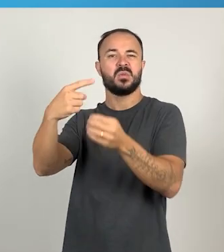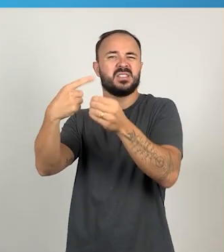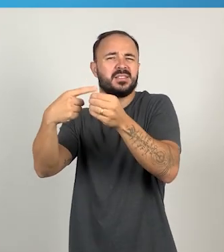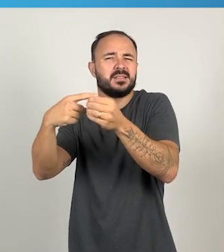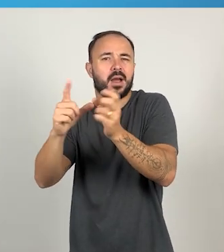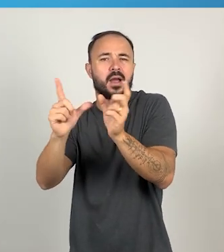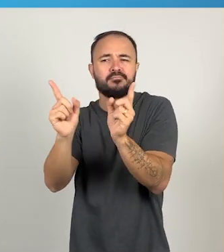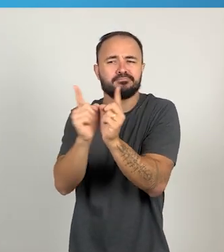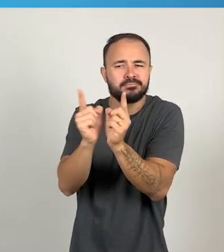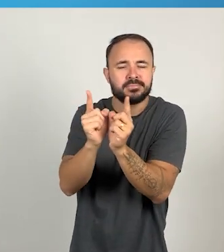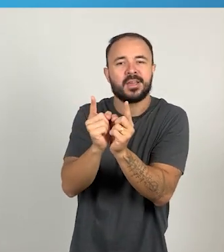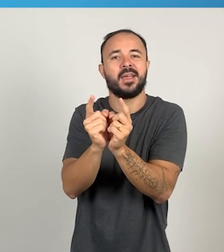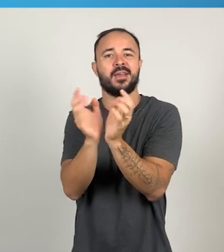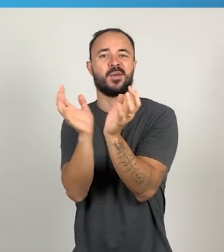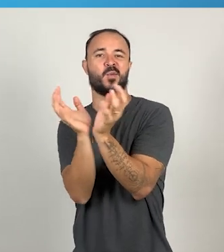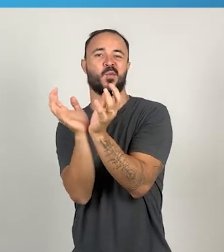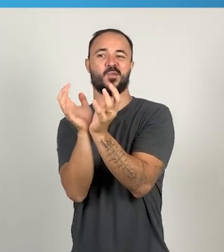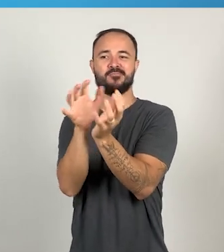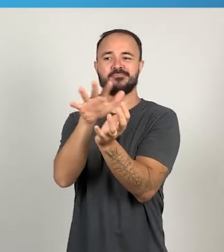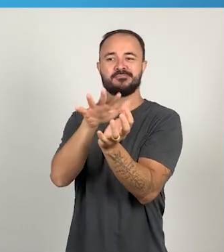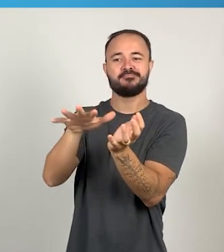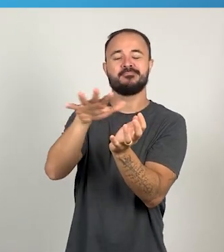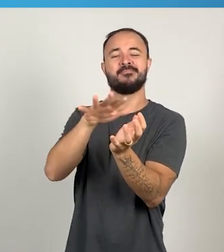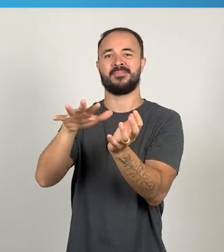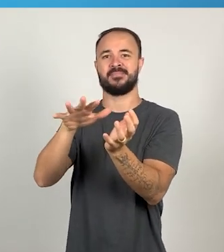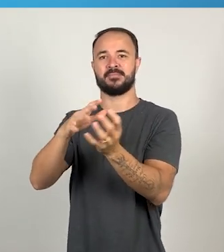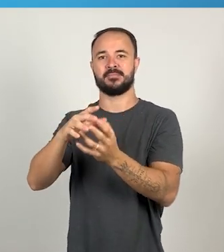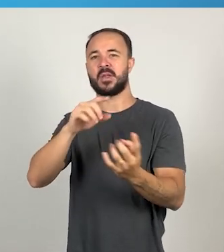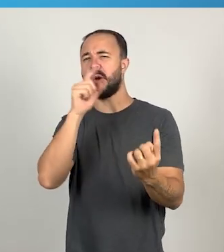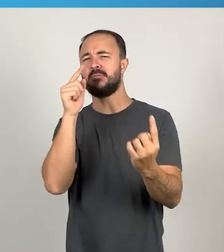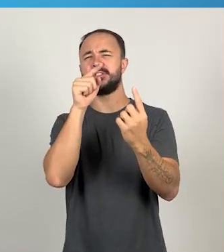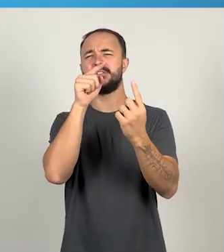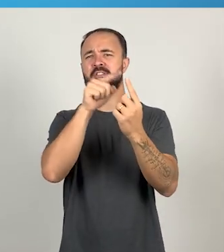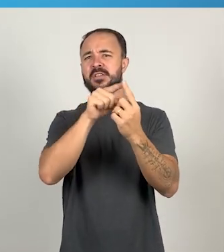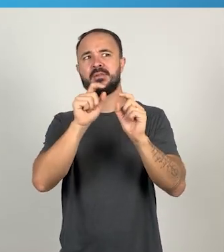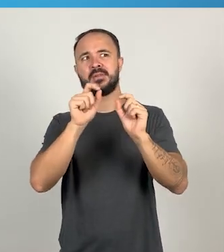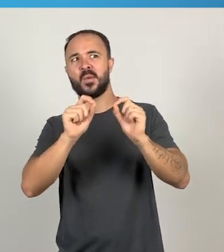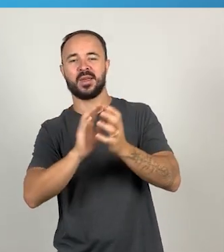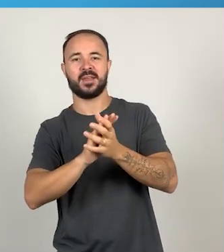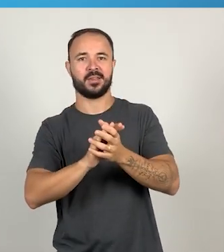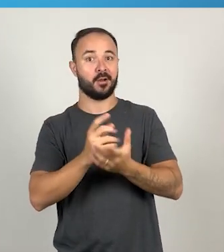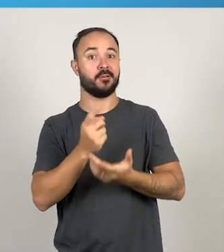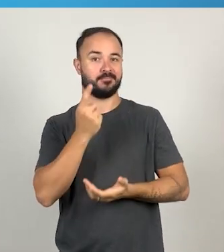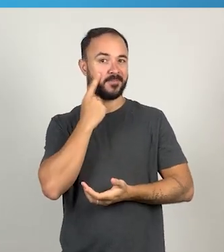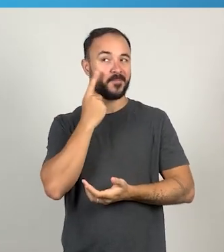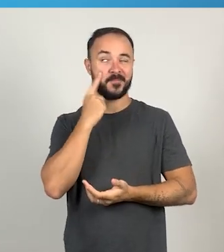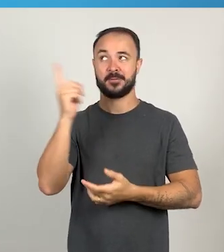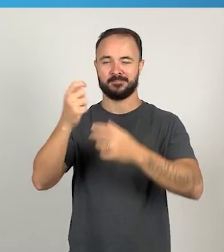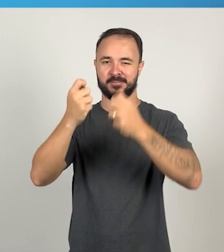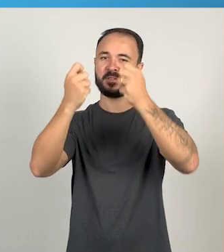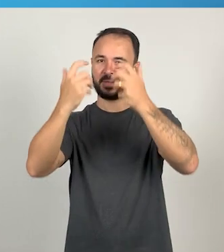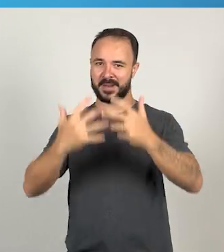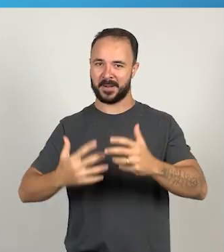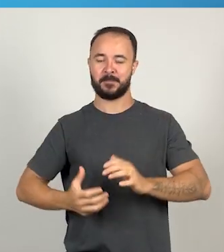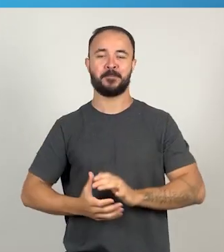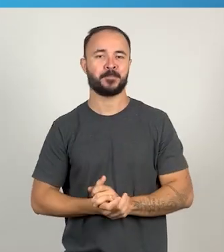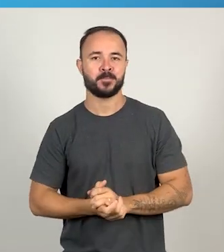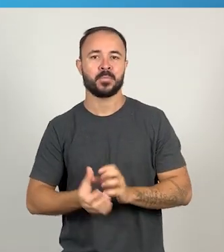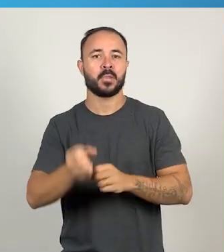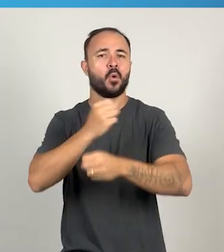Qual que era o objetivo dessa missão? Vem comigo na história? Acompanha comigo aqui, ó. Nos